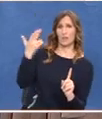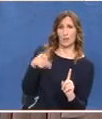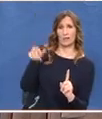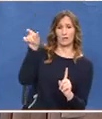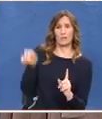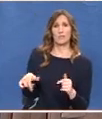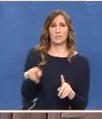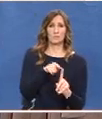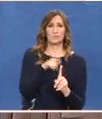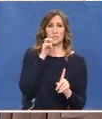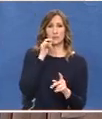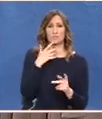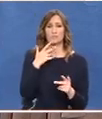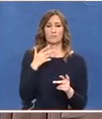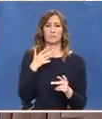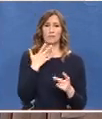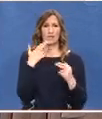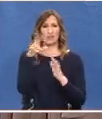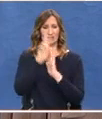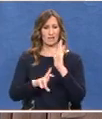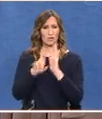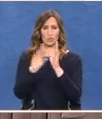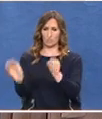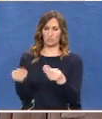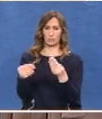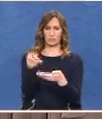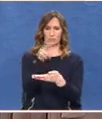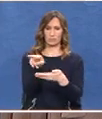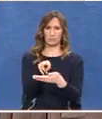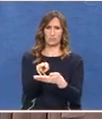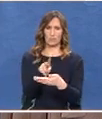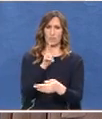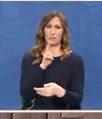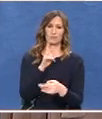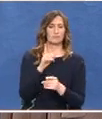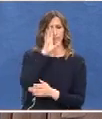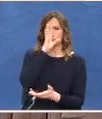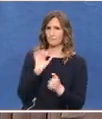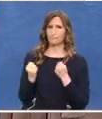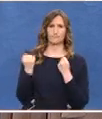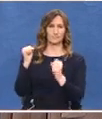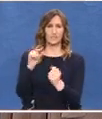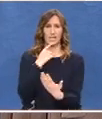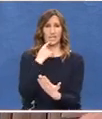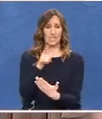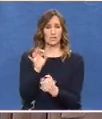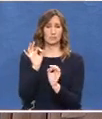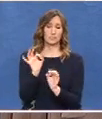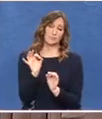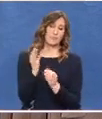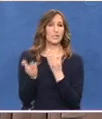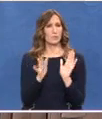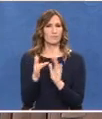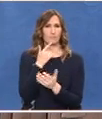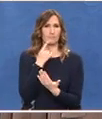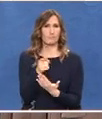por criticar, e é esta a expressão, o relatório que o pedopsiquiatra tinha feito, tinha elaborado, e que dizia, por outras palavras,